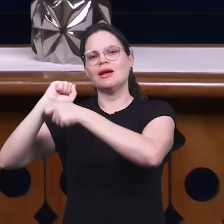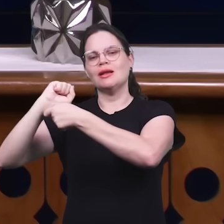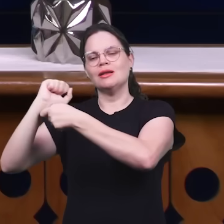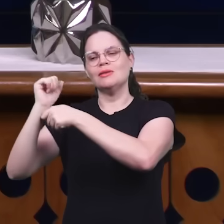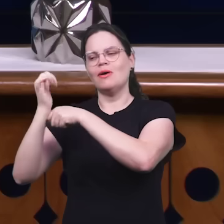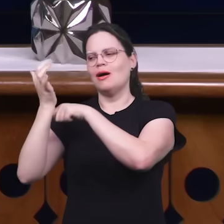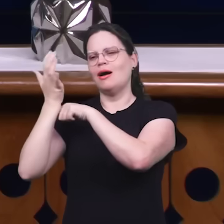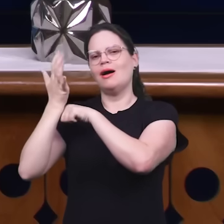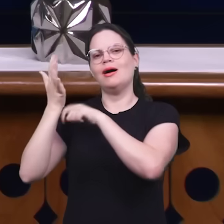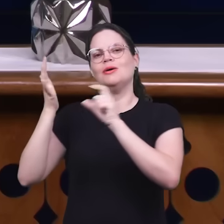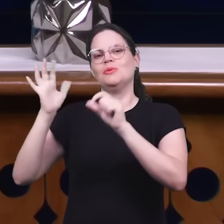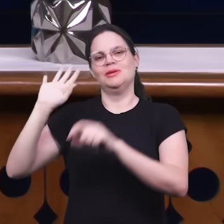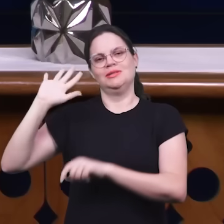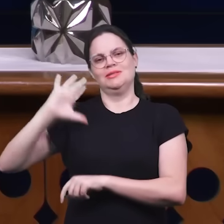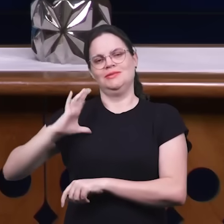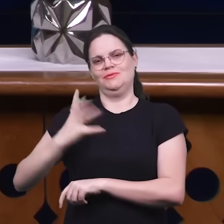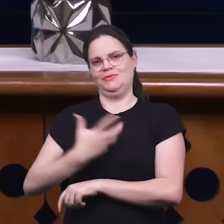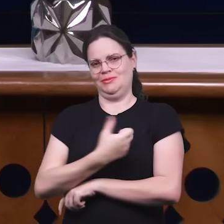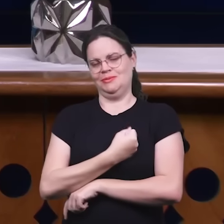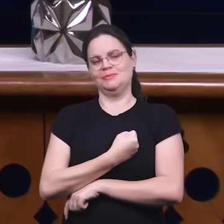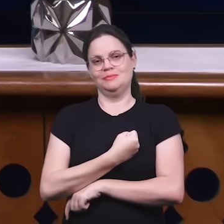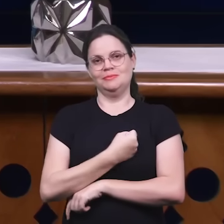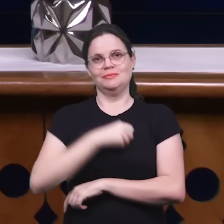salvação. Deus revela,